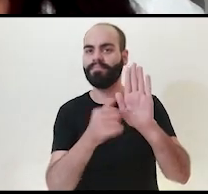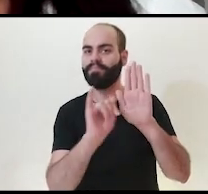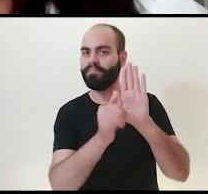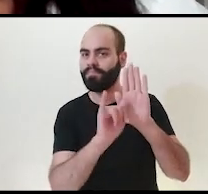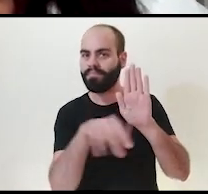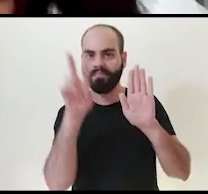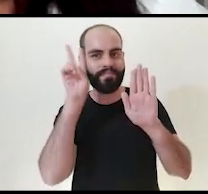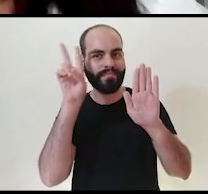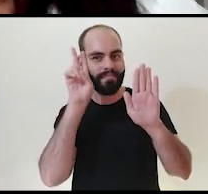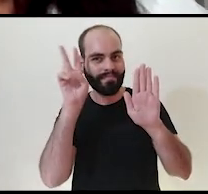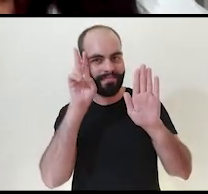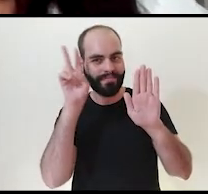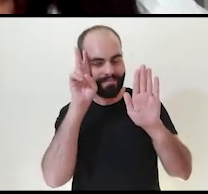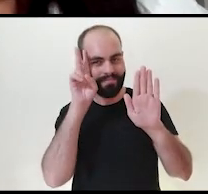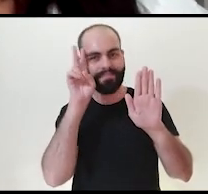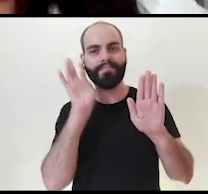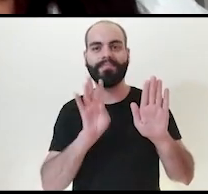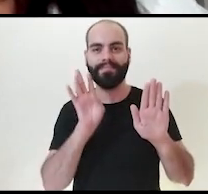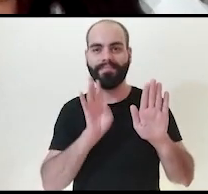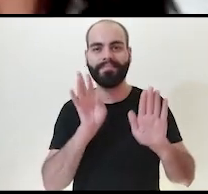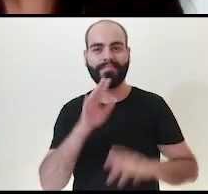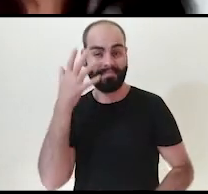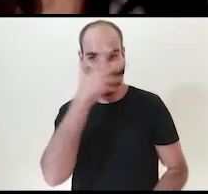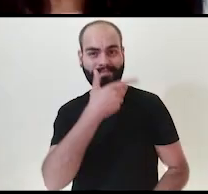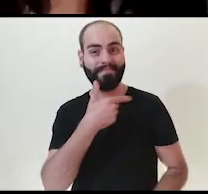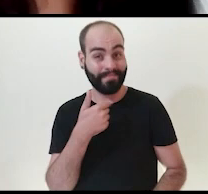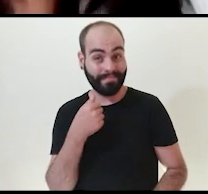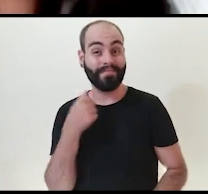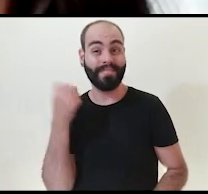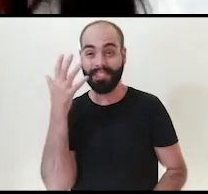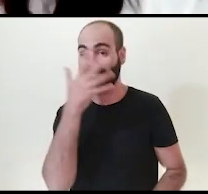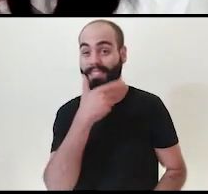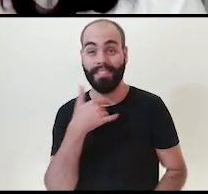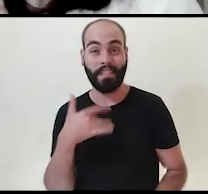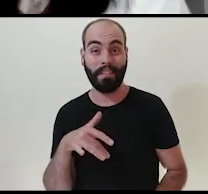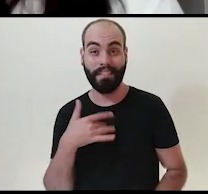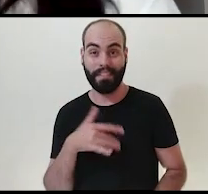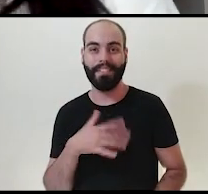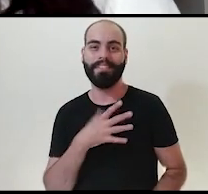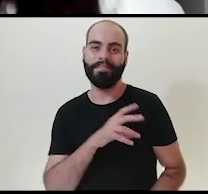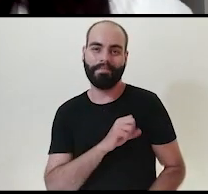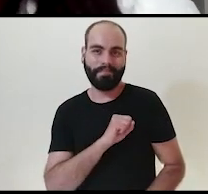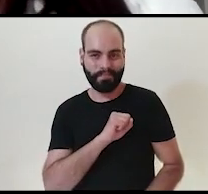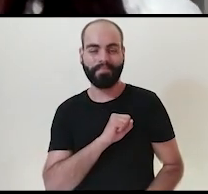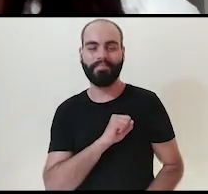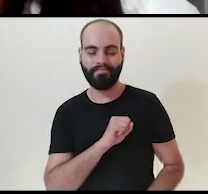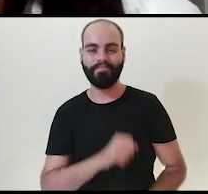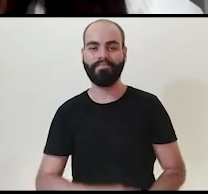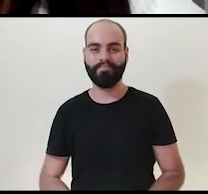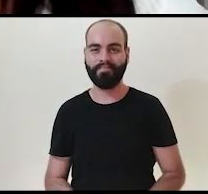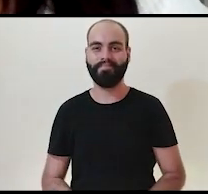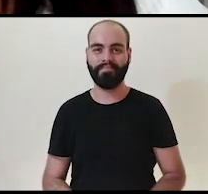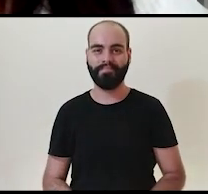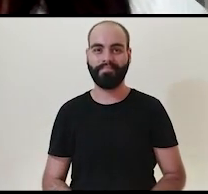falando. Exatamente. É tão bonito isso, né? É tão bonito, eu amo. Eu também.